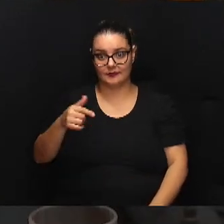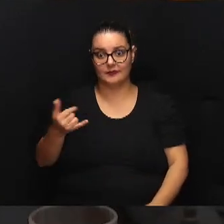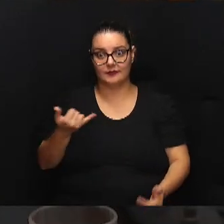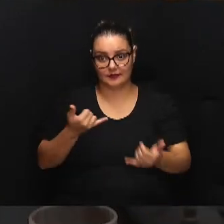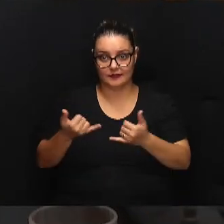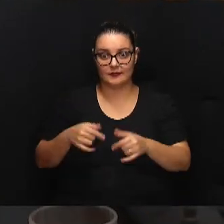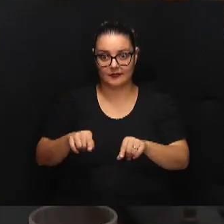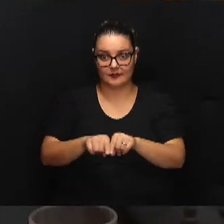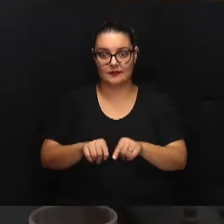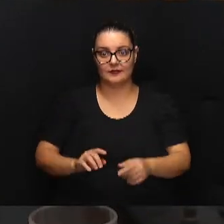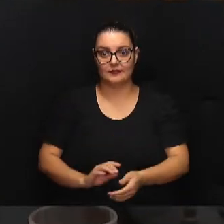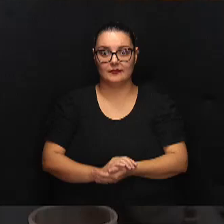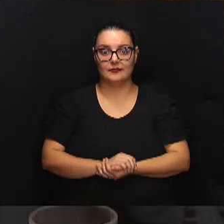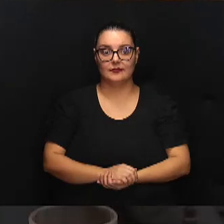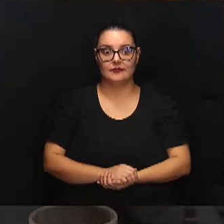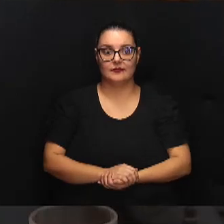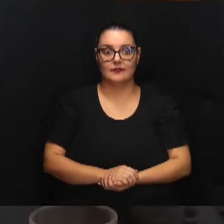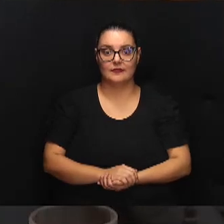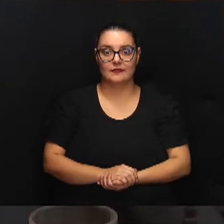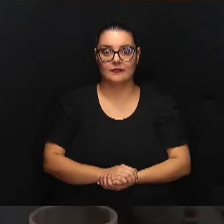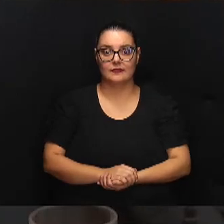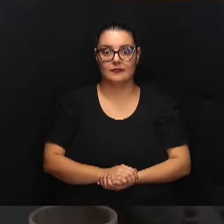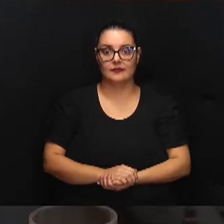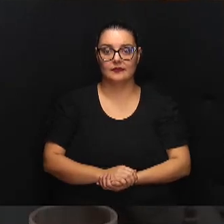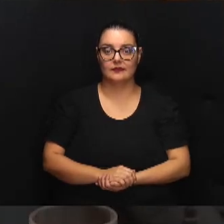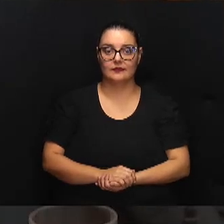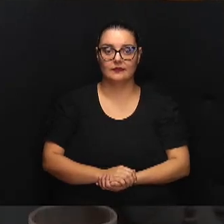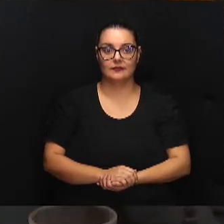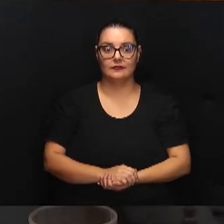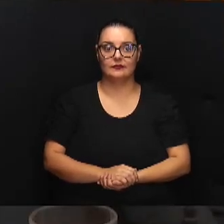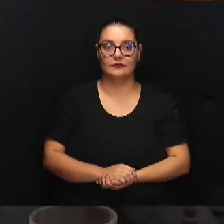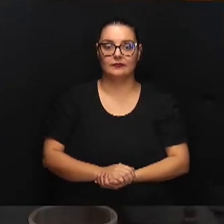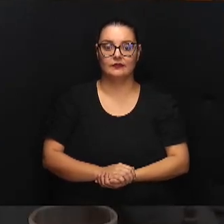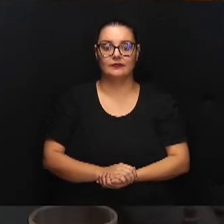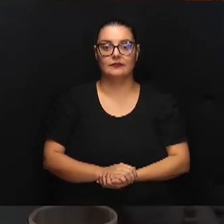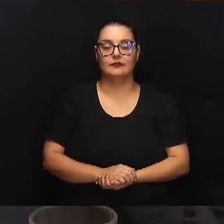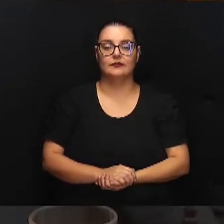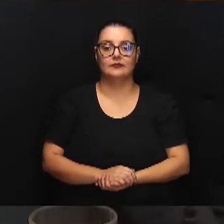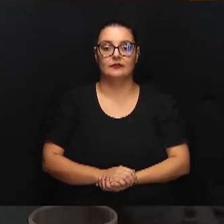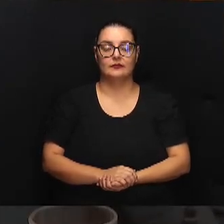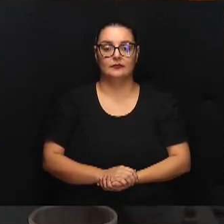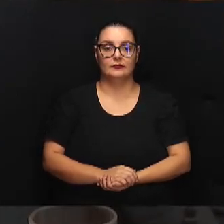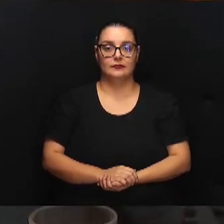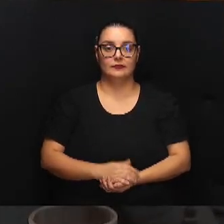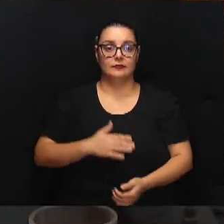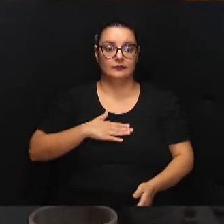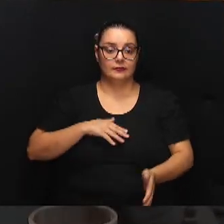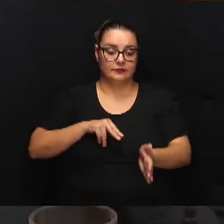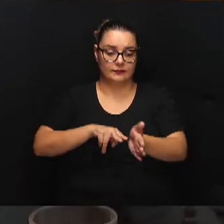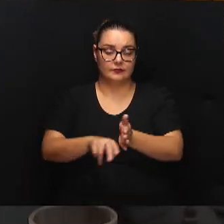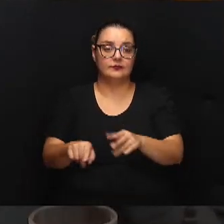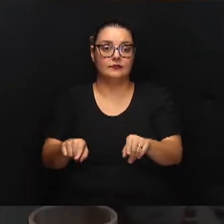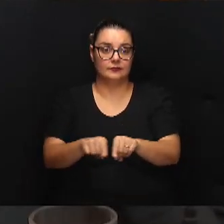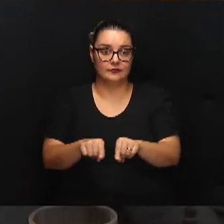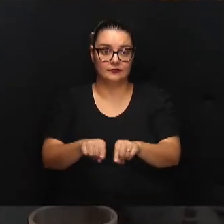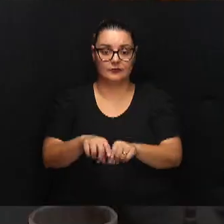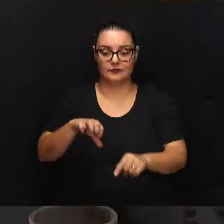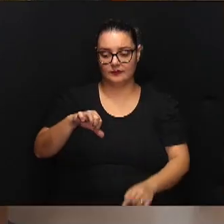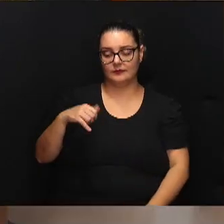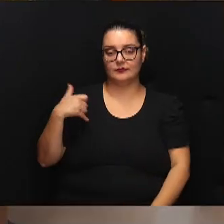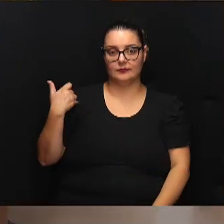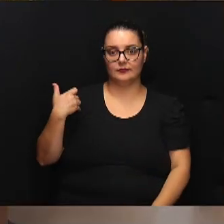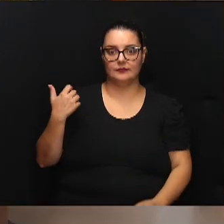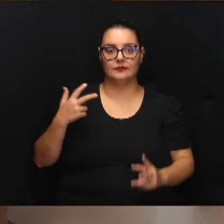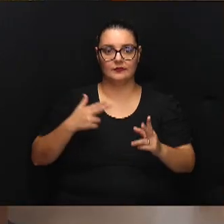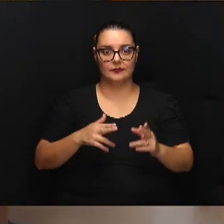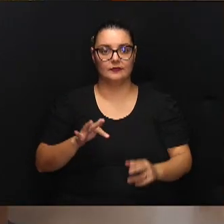de vocês, tá bom? Rapidinho, por causa do horário também, né? Bom, o meu diagnóstico também foi aos 9 anos, assim